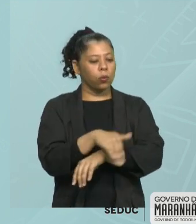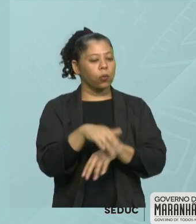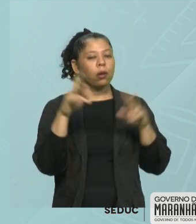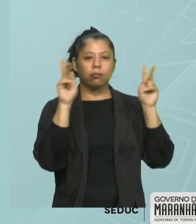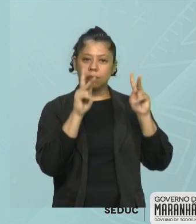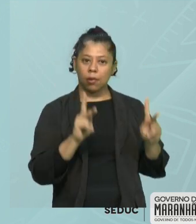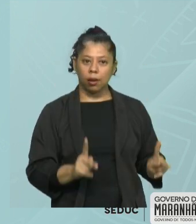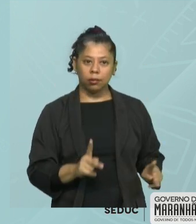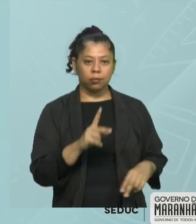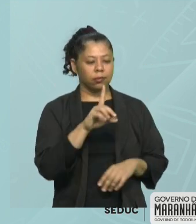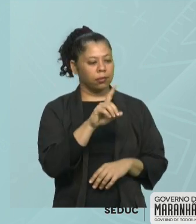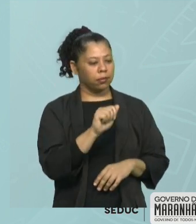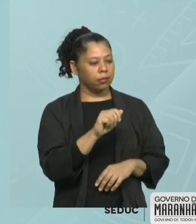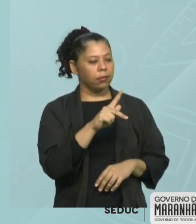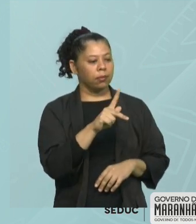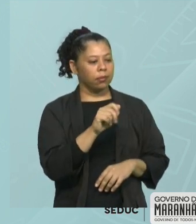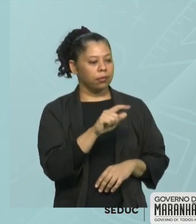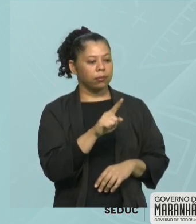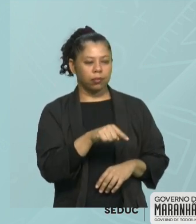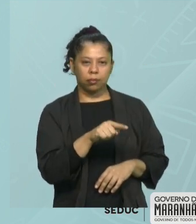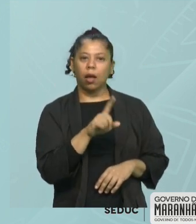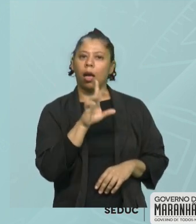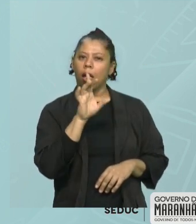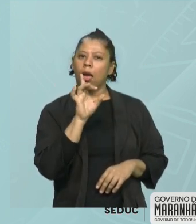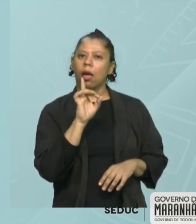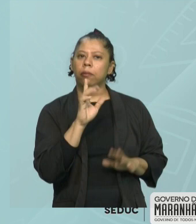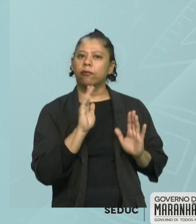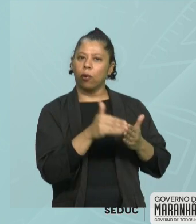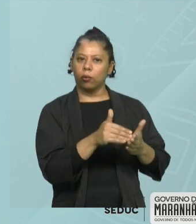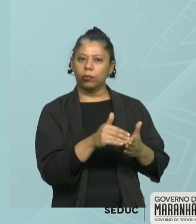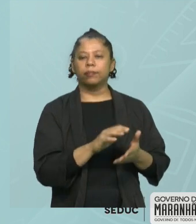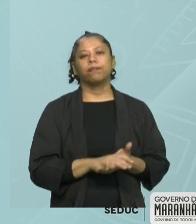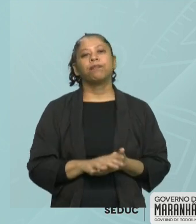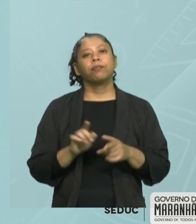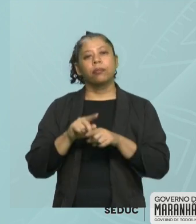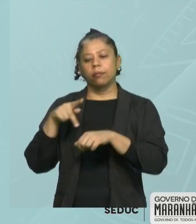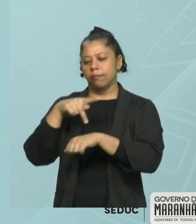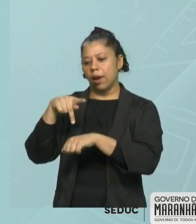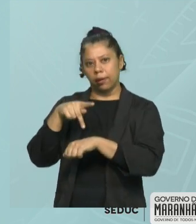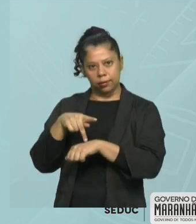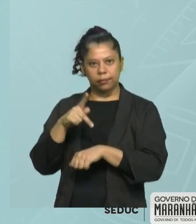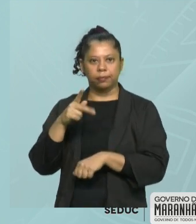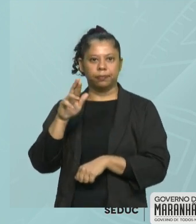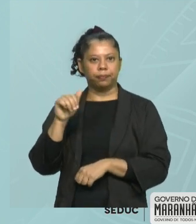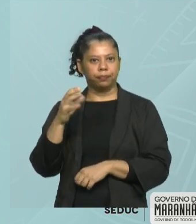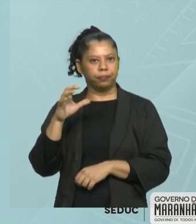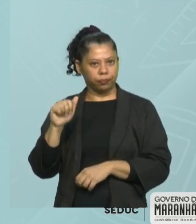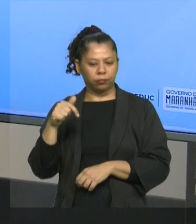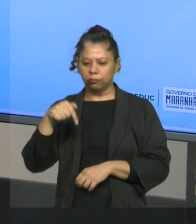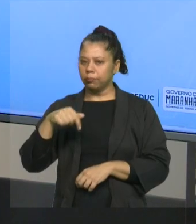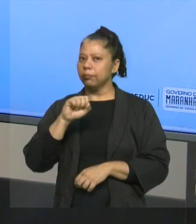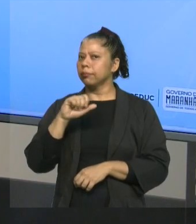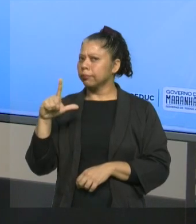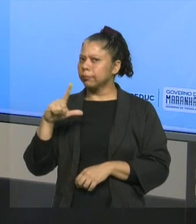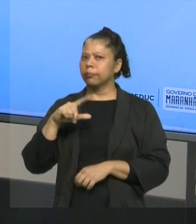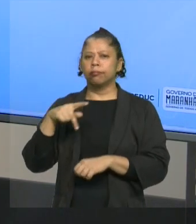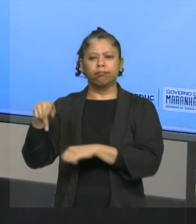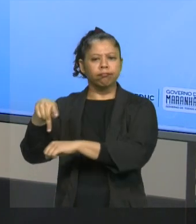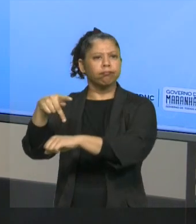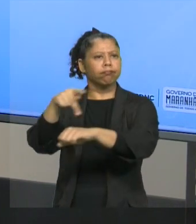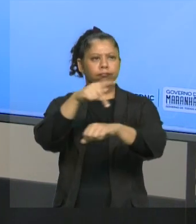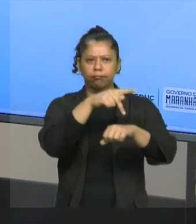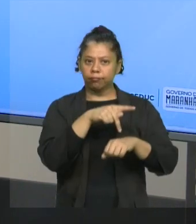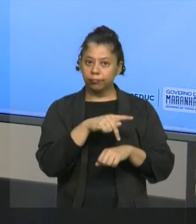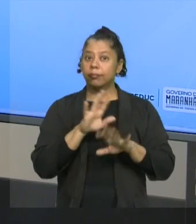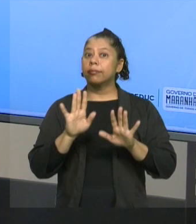referindo àquela específica. Também falei praça. Em São Luís, por exemplo, há muitas praças. Mas quando eu digo